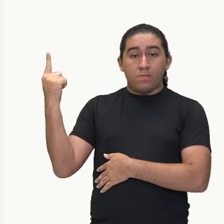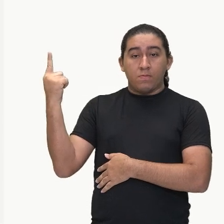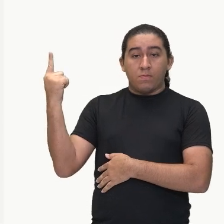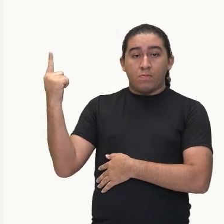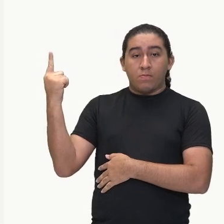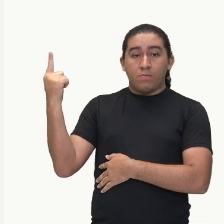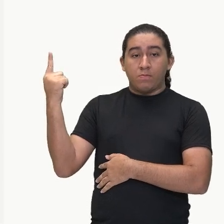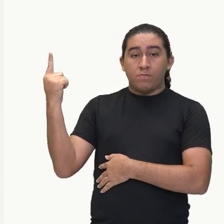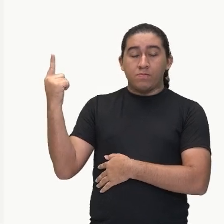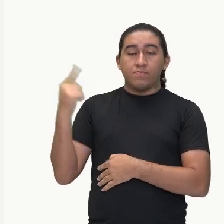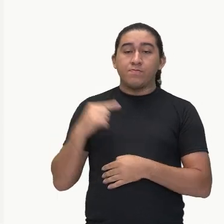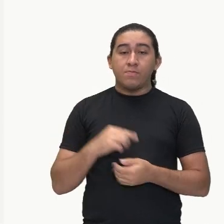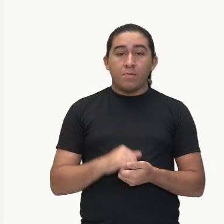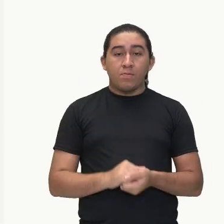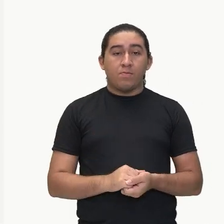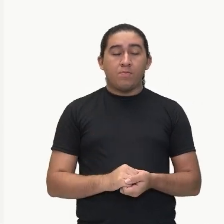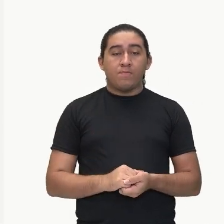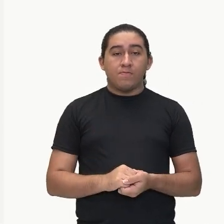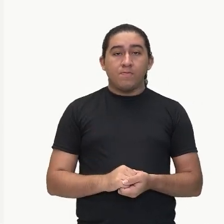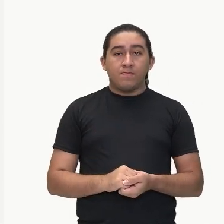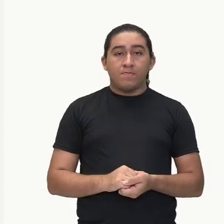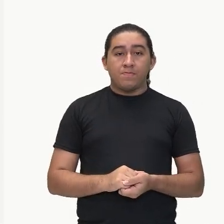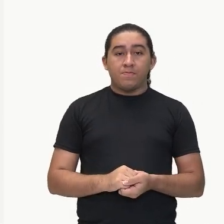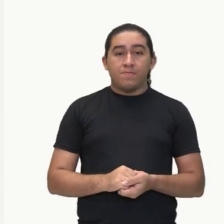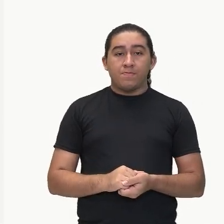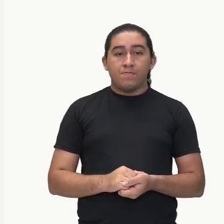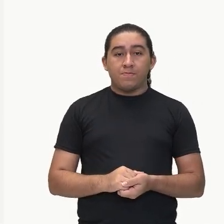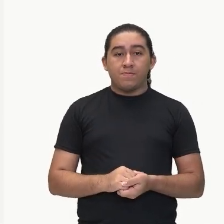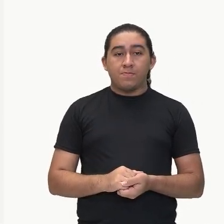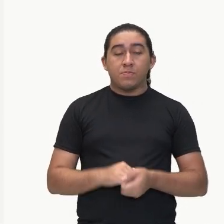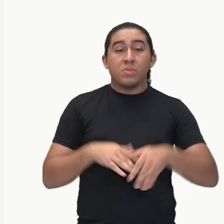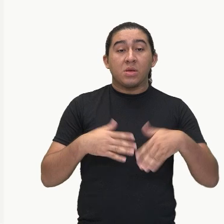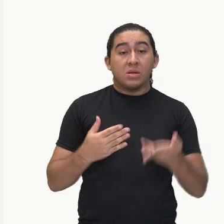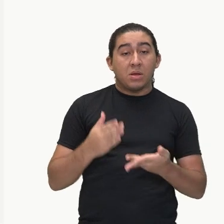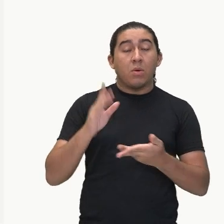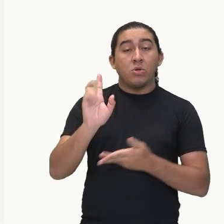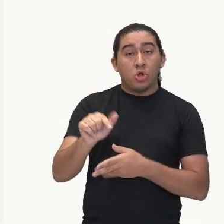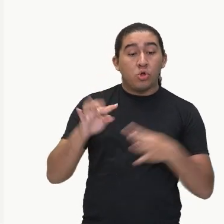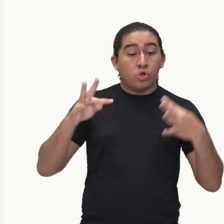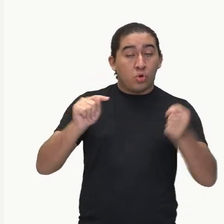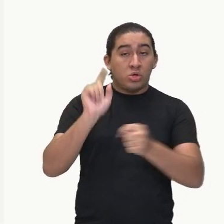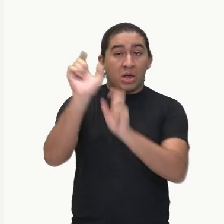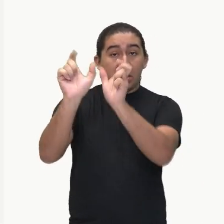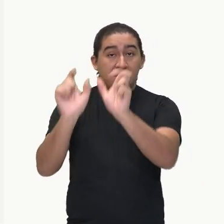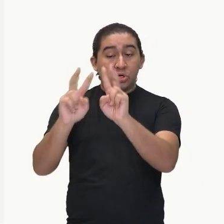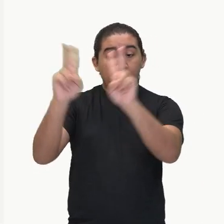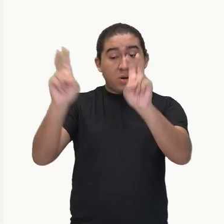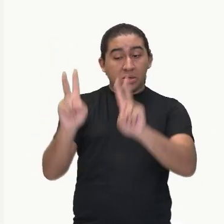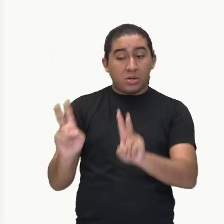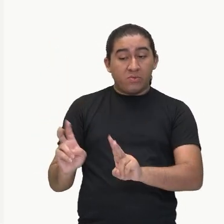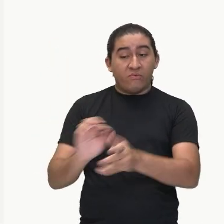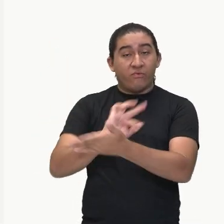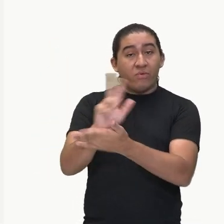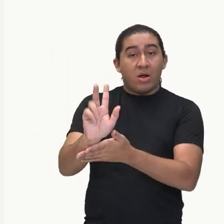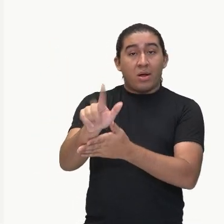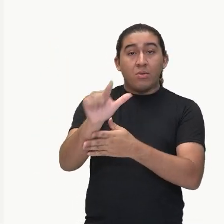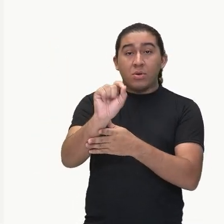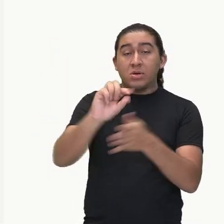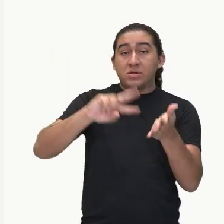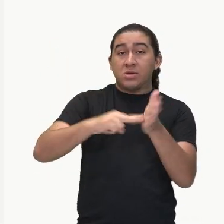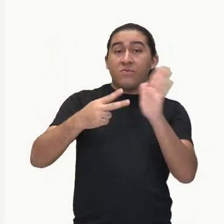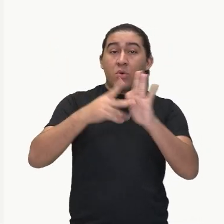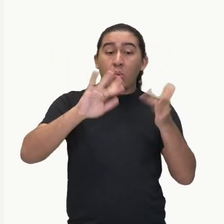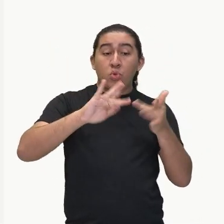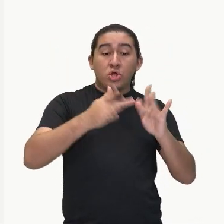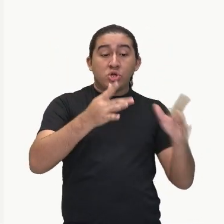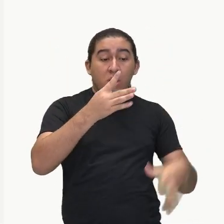foram homenageados. Então, assim como, bem como, vai dar a ideia de adição. Então,